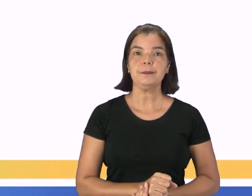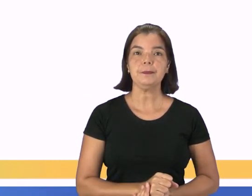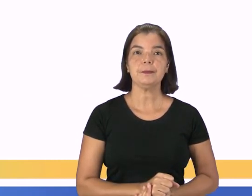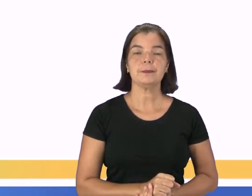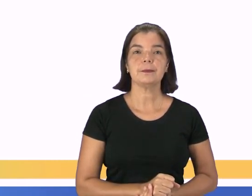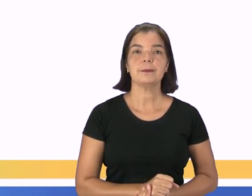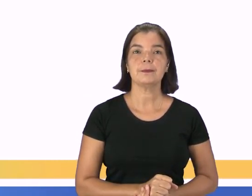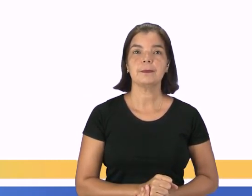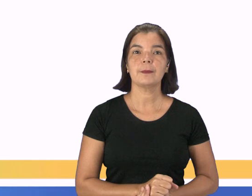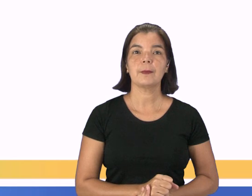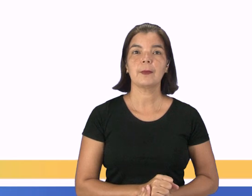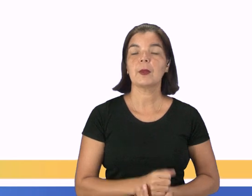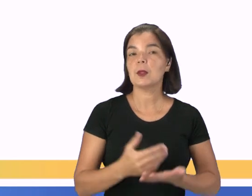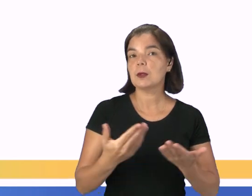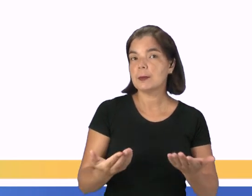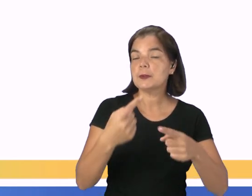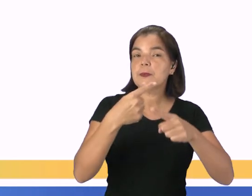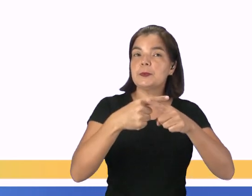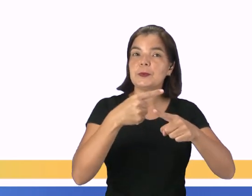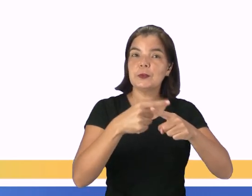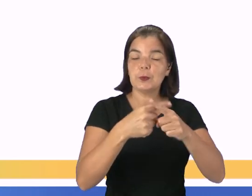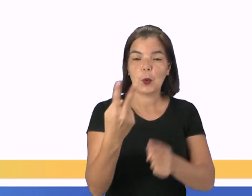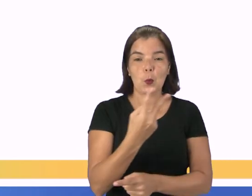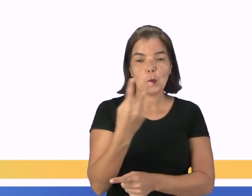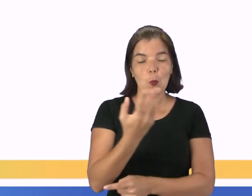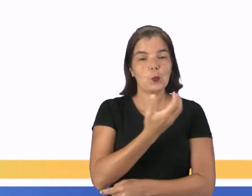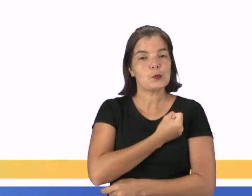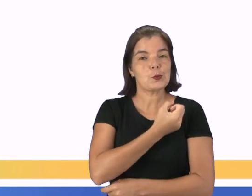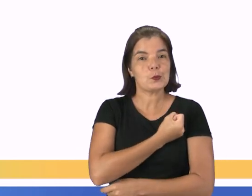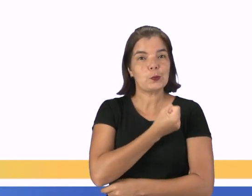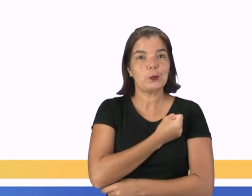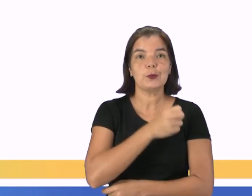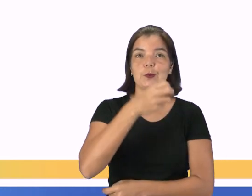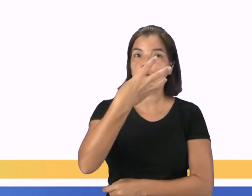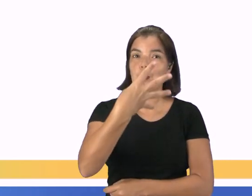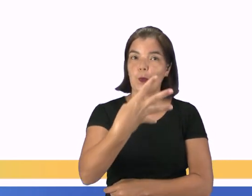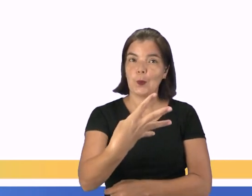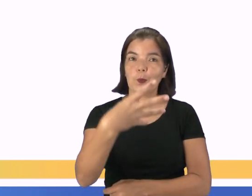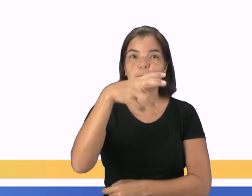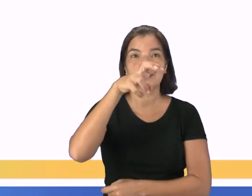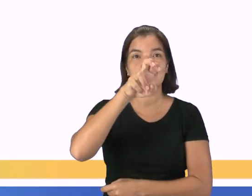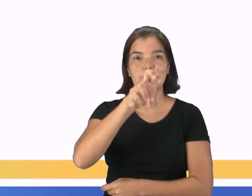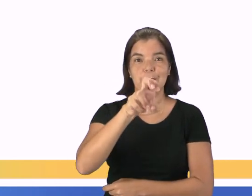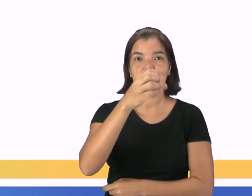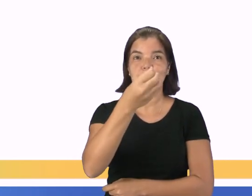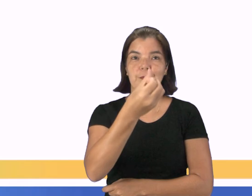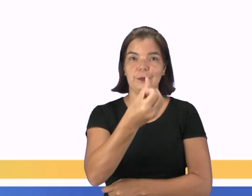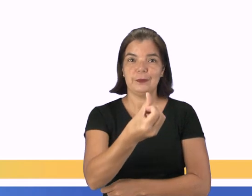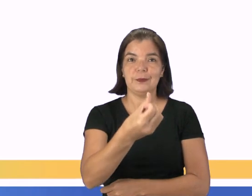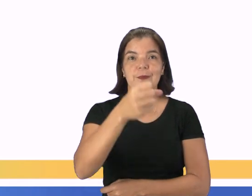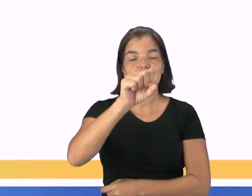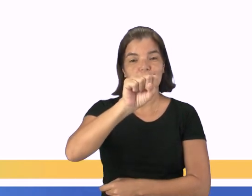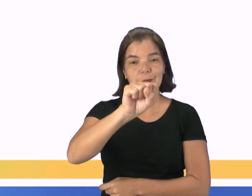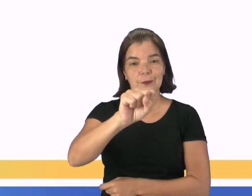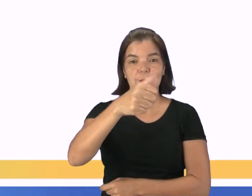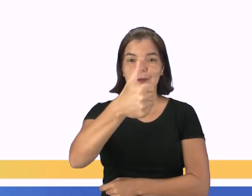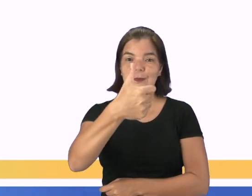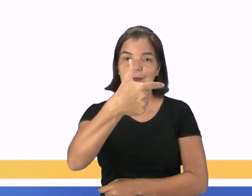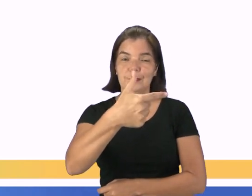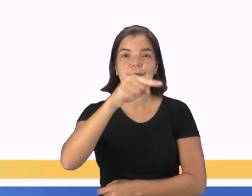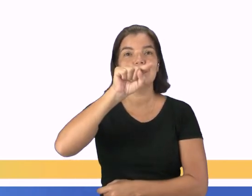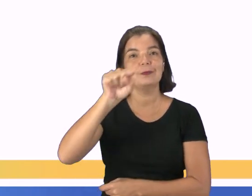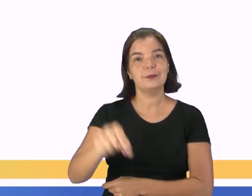8.157,36. Transformando 56% numa fração centesimal, temos 56 sobre 100